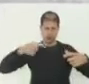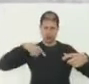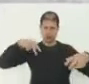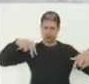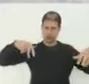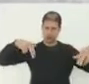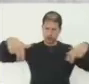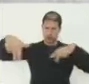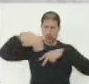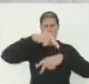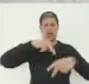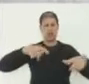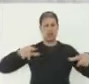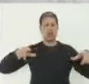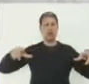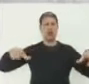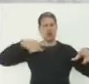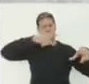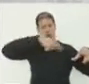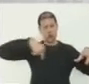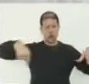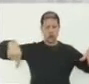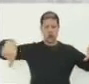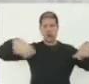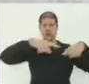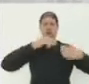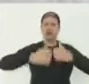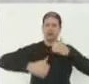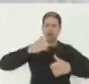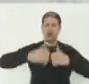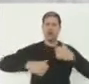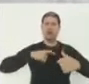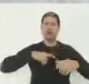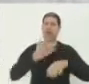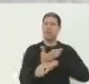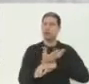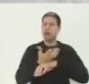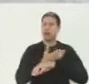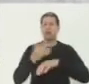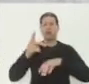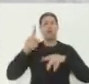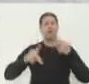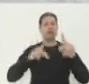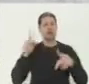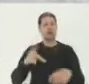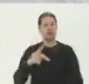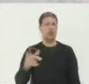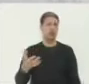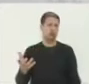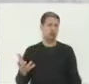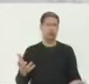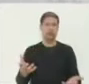uma pessoa de uma praça para aquela população Por incrível que pareça